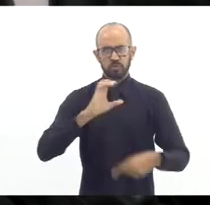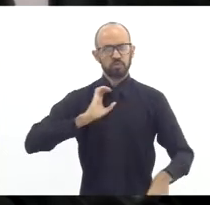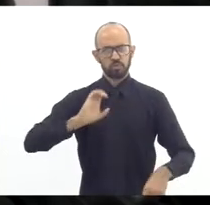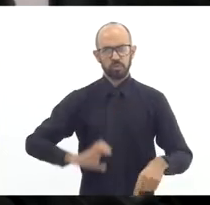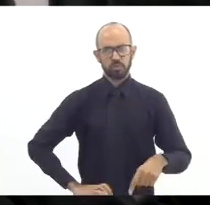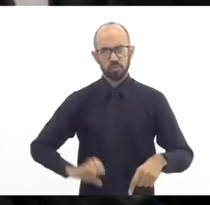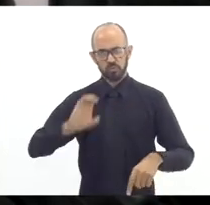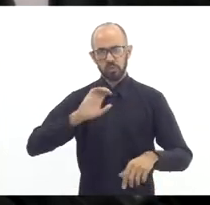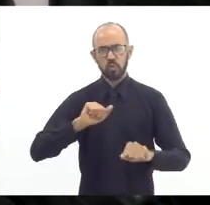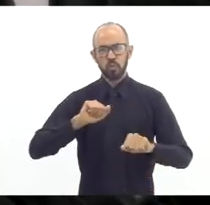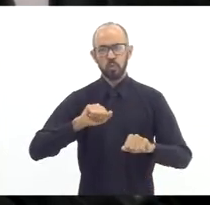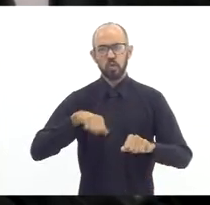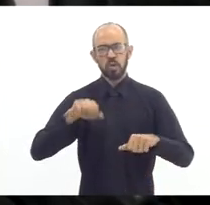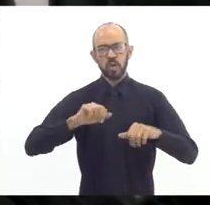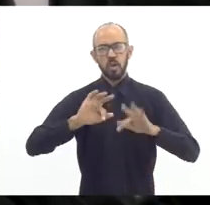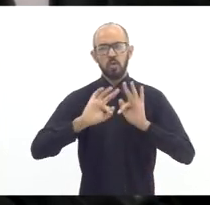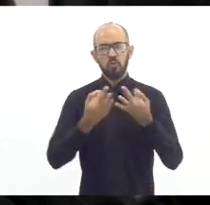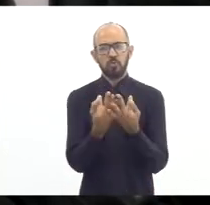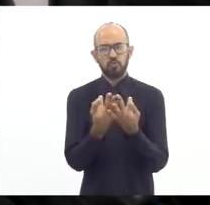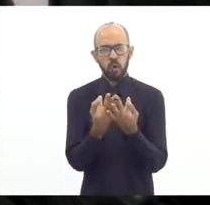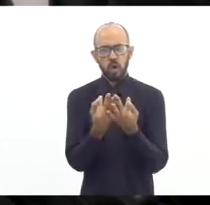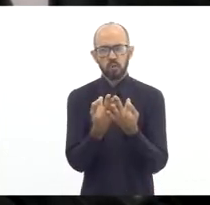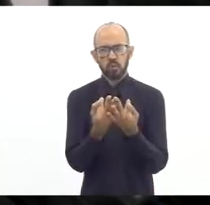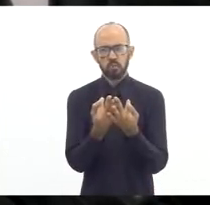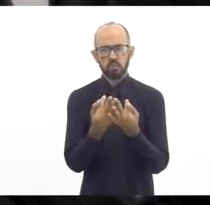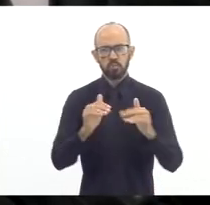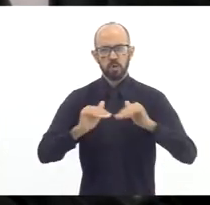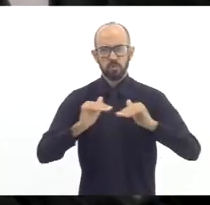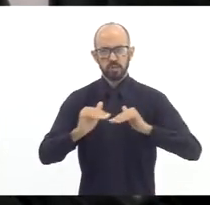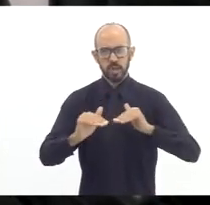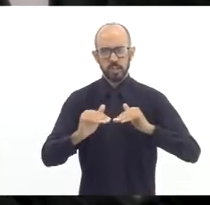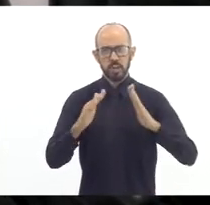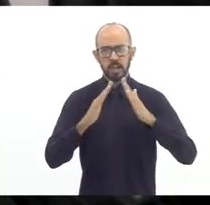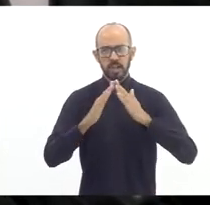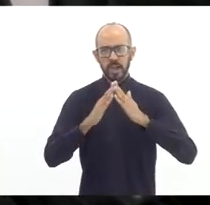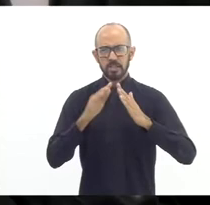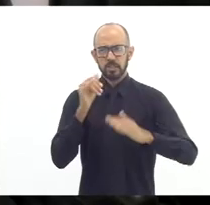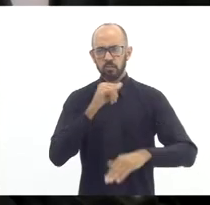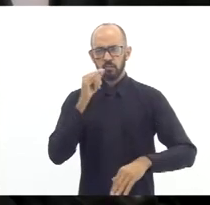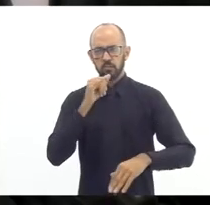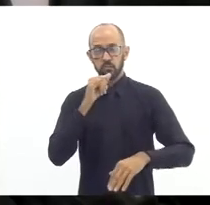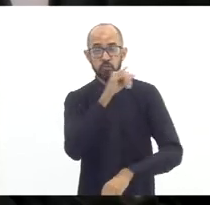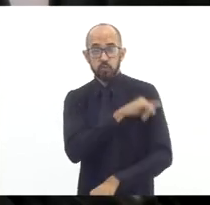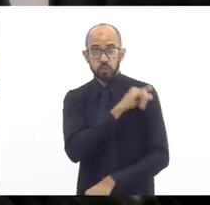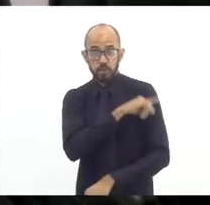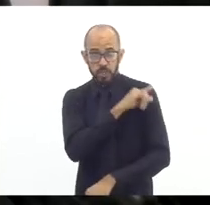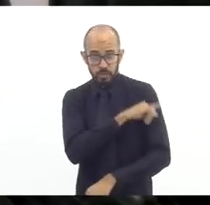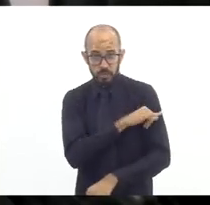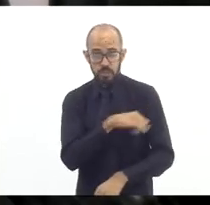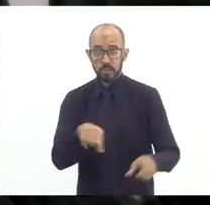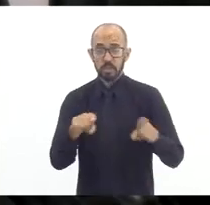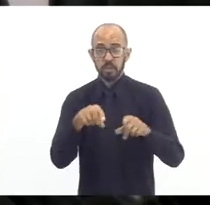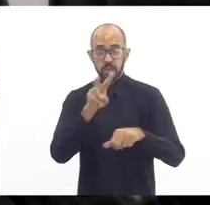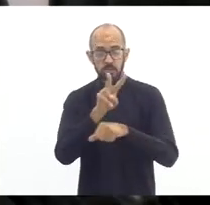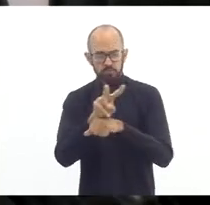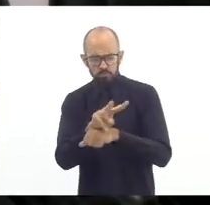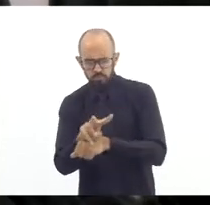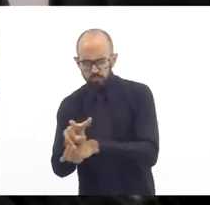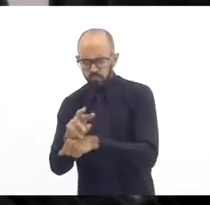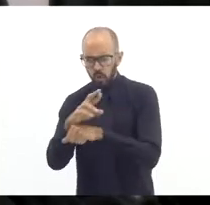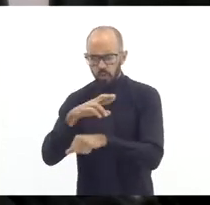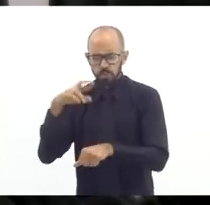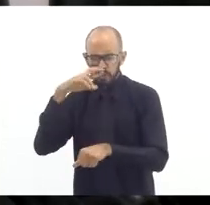de Mobilidade, a Casa Fluminense, o Observatório dos Trens. Eu quero, como relator, agradecer as contribuições